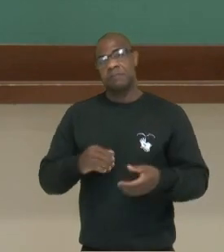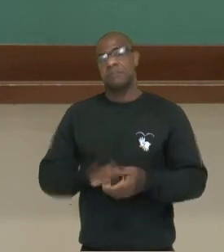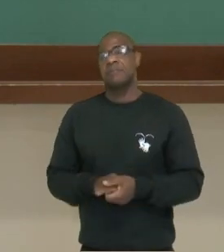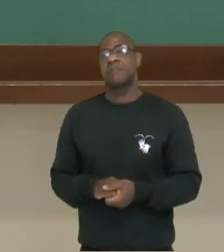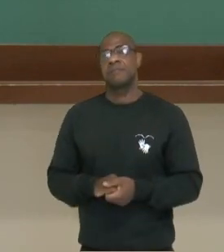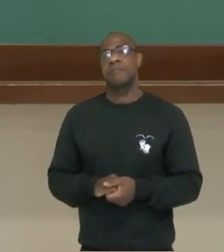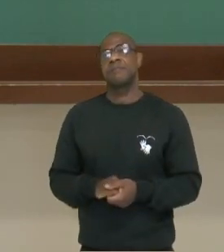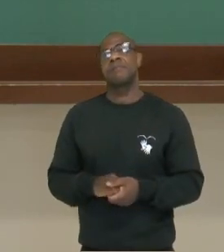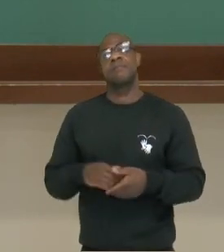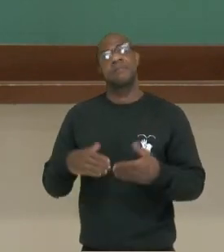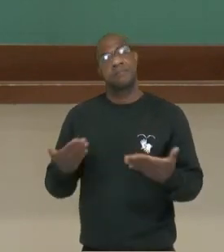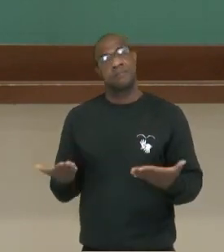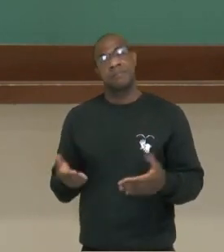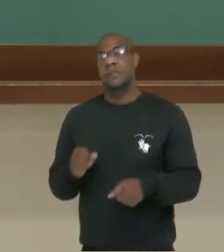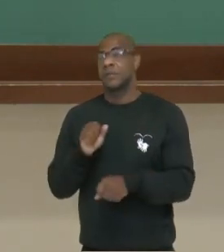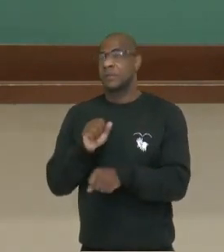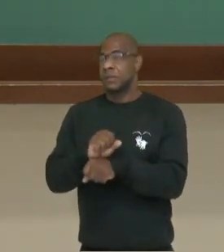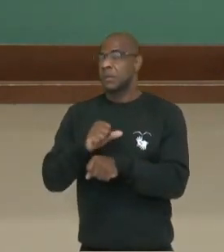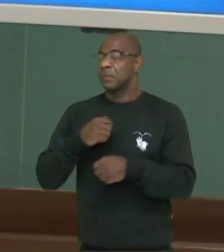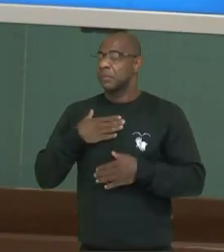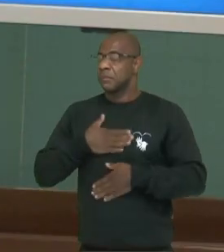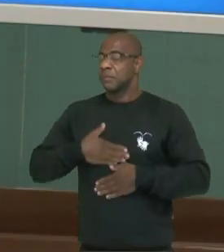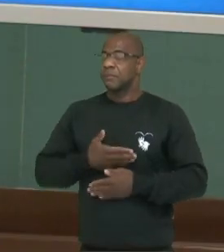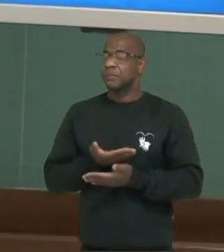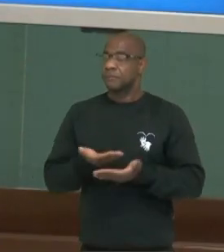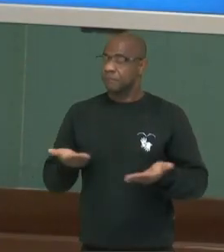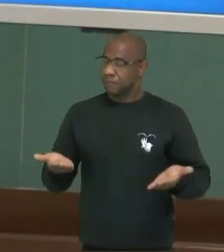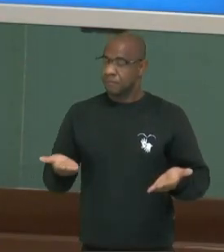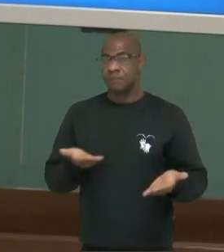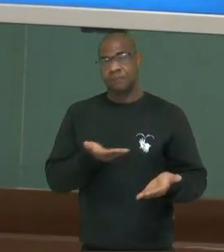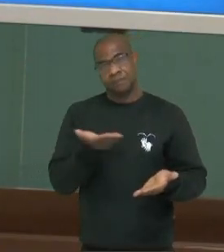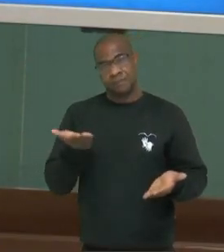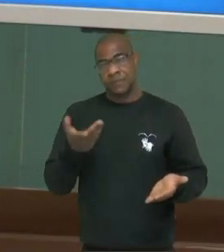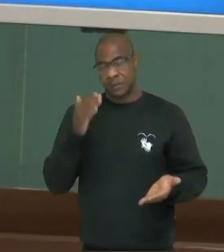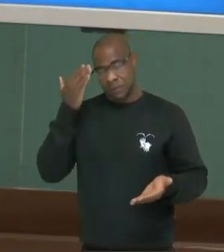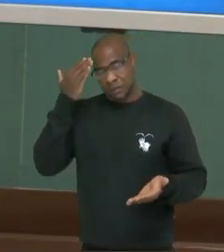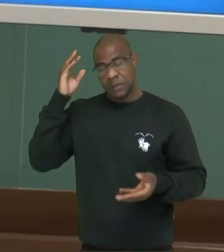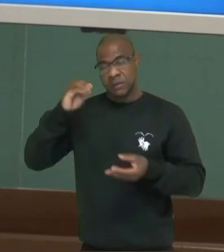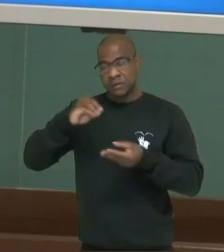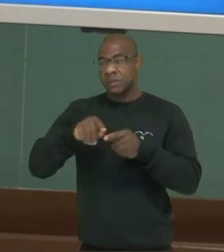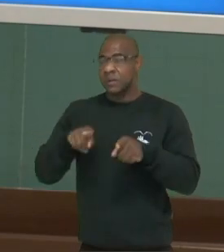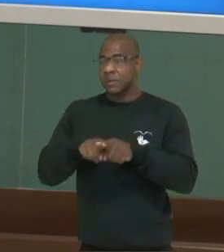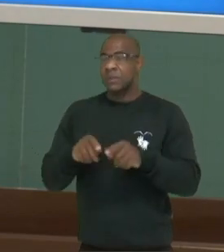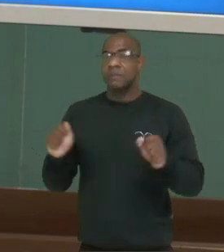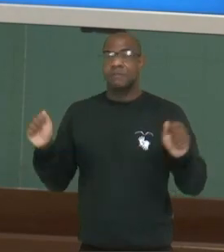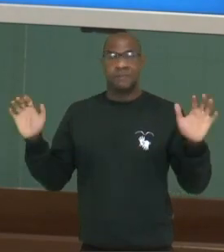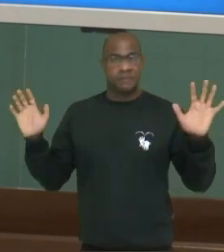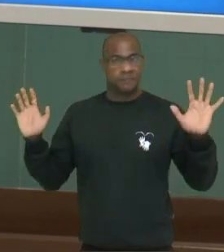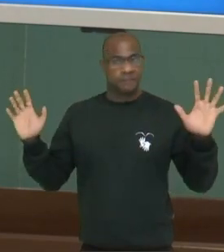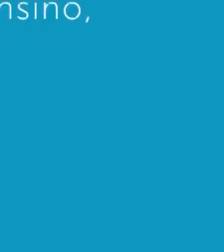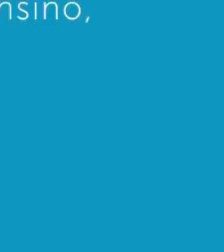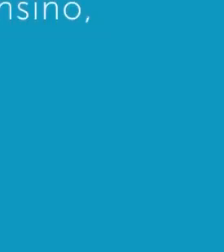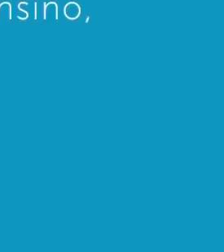hormonal. Espero que vocês tenham gostado, espero que vocês tenham entendido. Até breve!